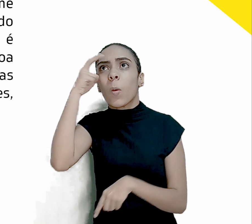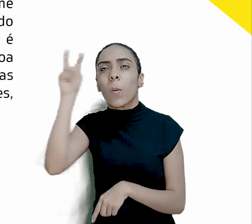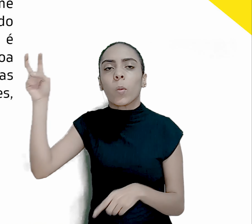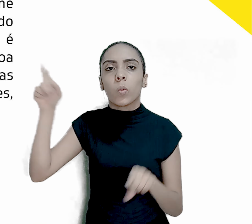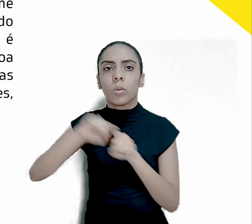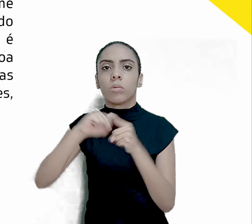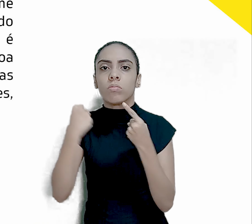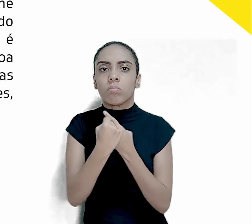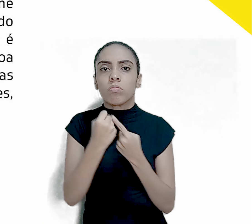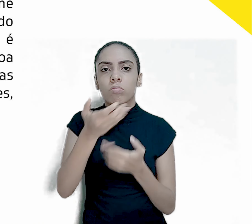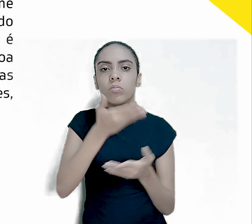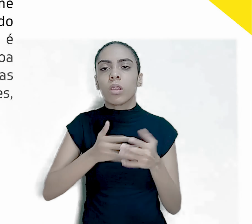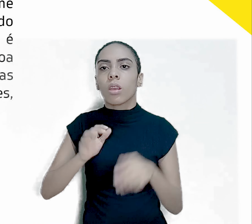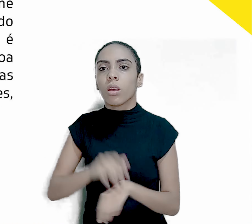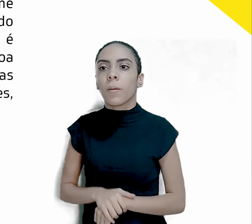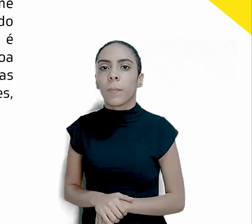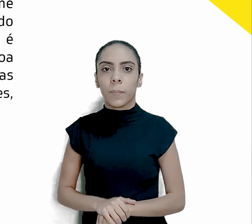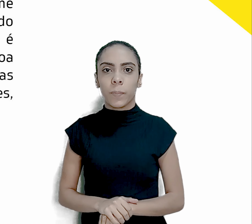cultura e de sua sociedade